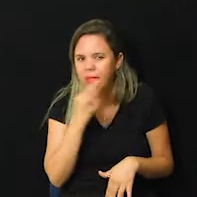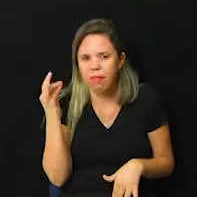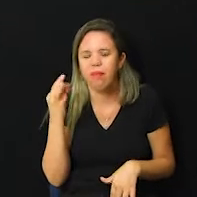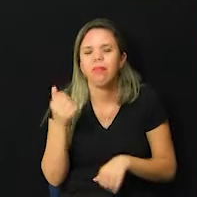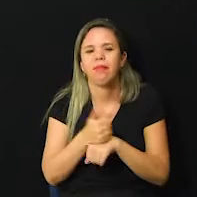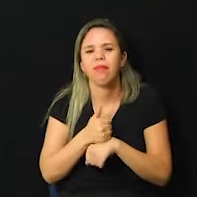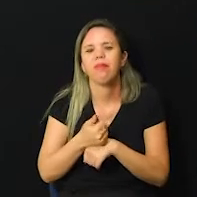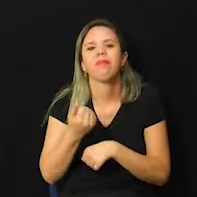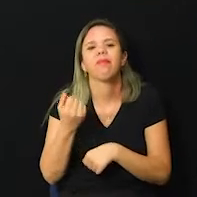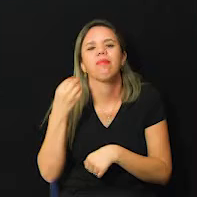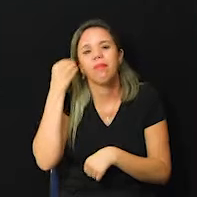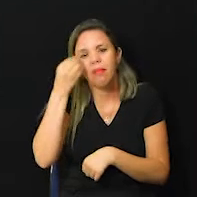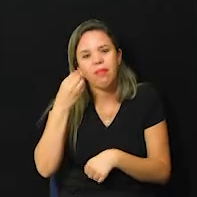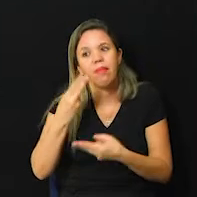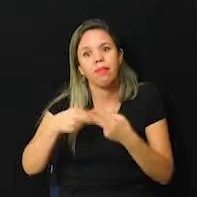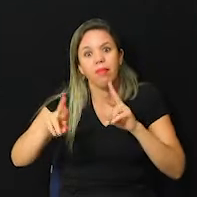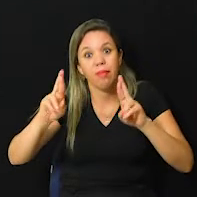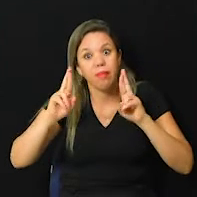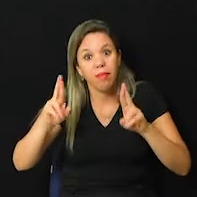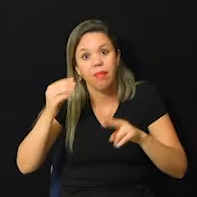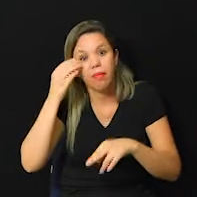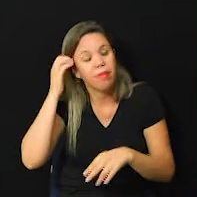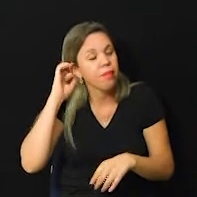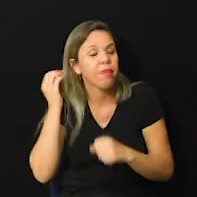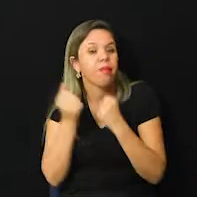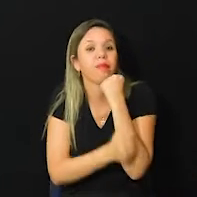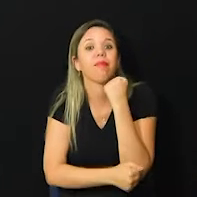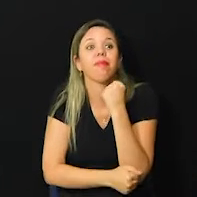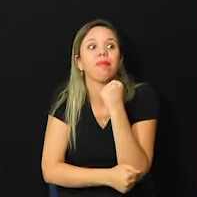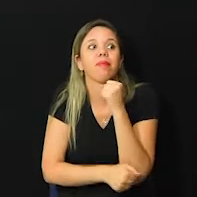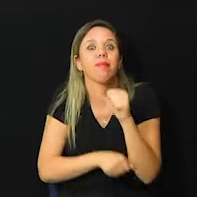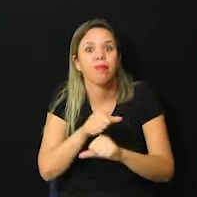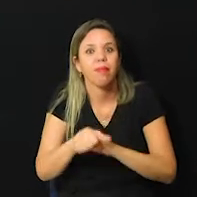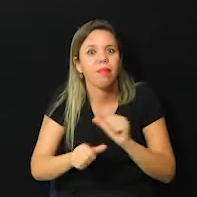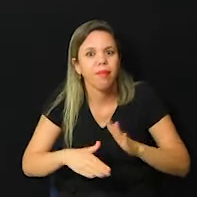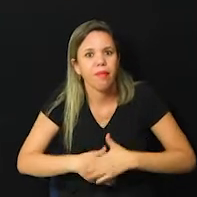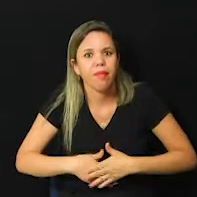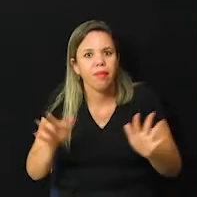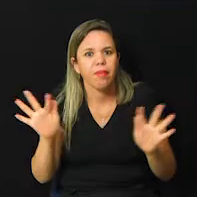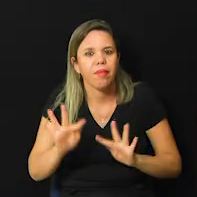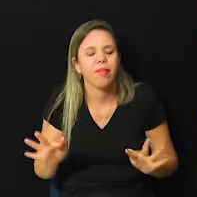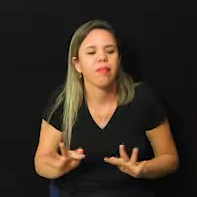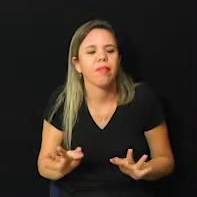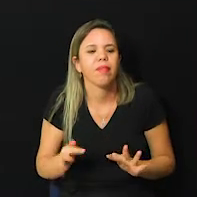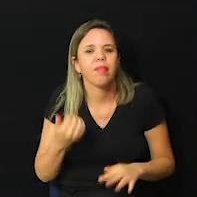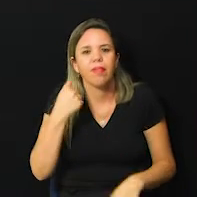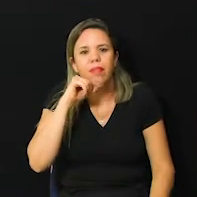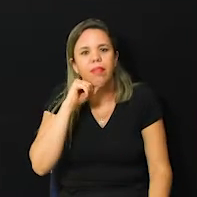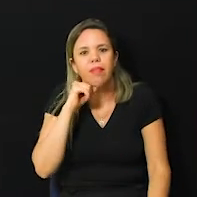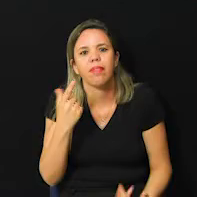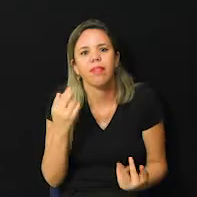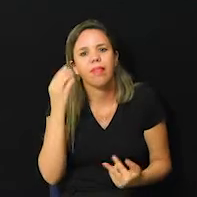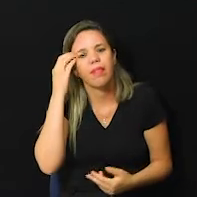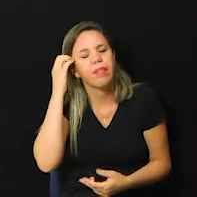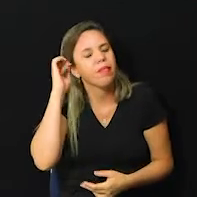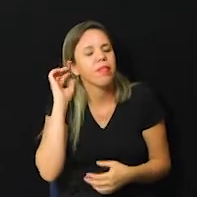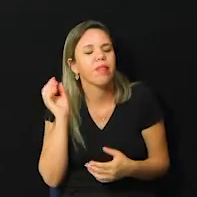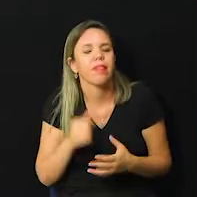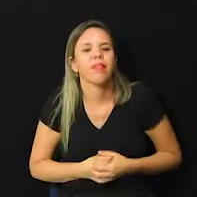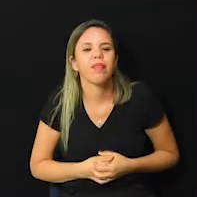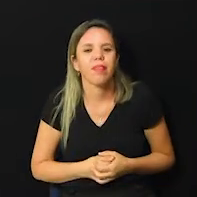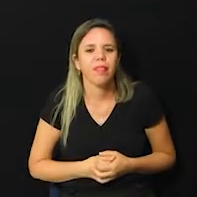hoje eu tiro de letra hoje eu torço para ele fazer o para eu ficar feliz é igual mãe sabe